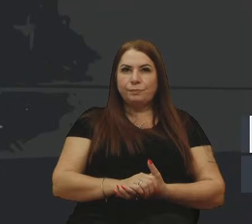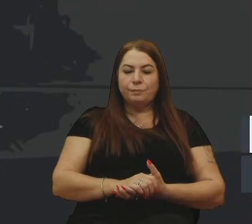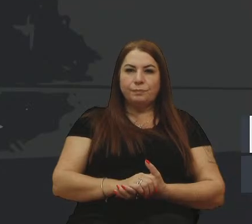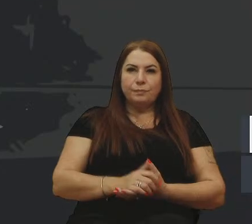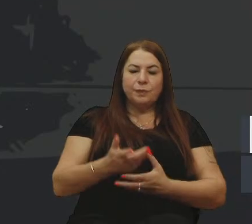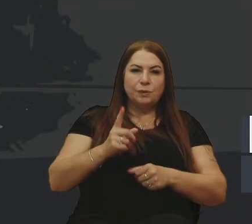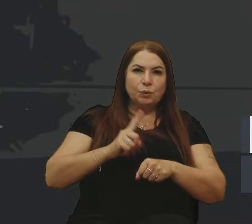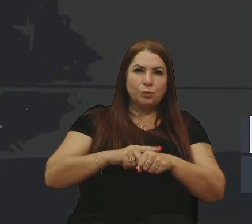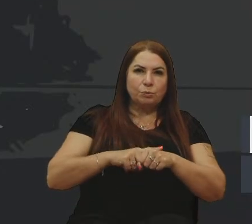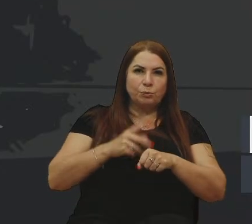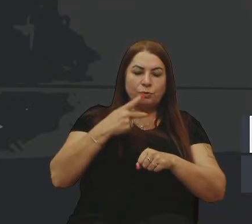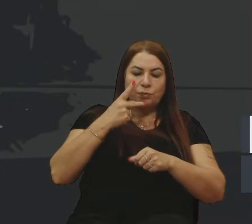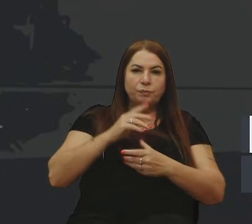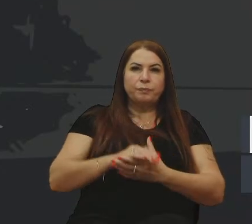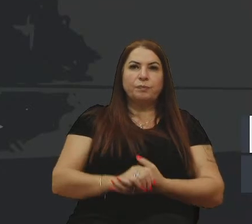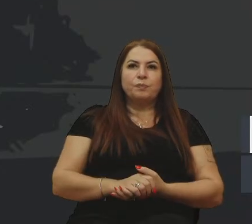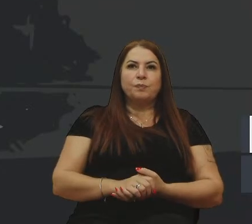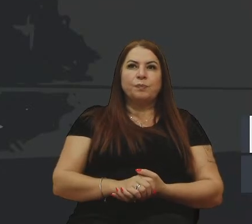aqui, eu me empolgo e vou falando.